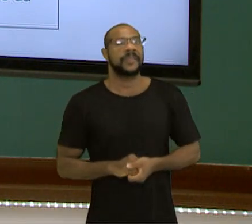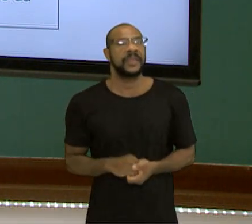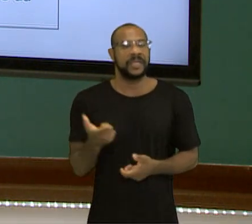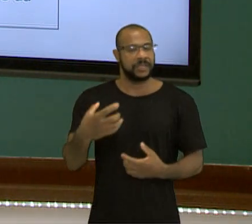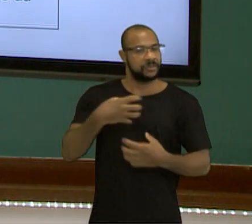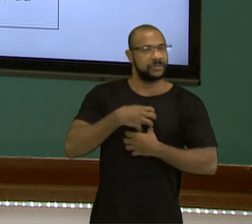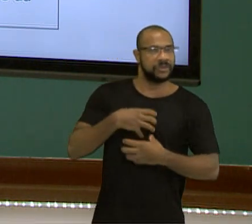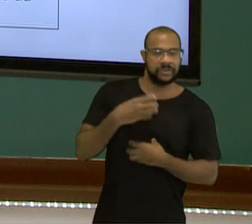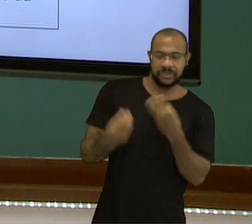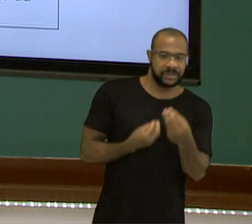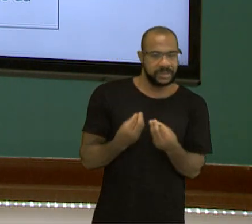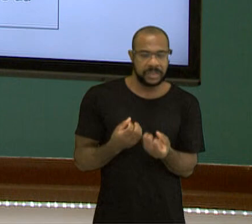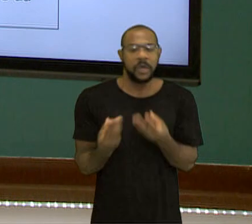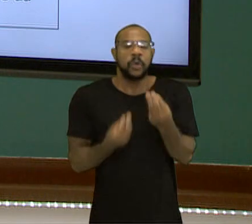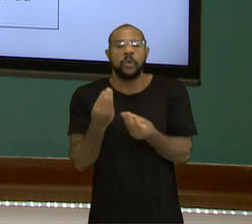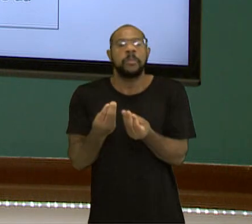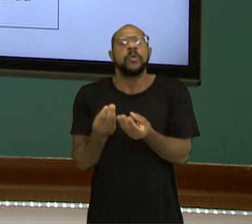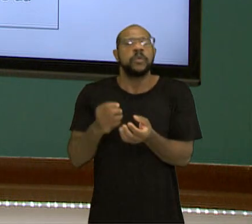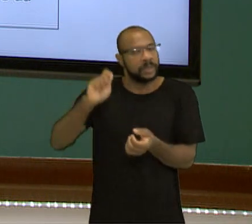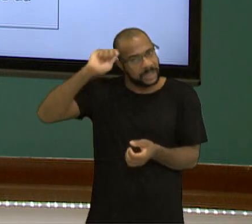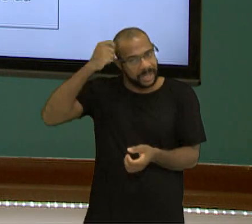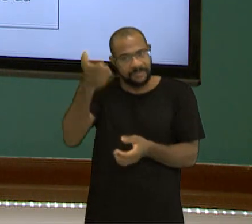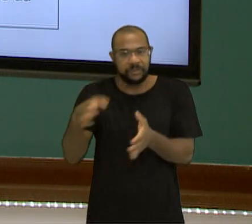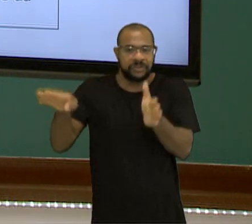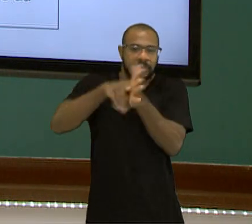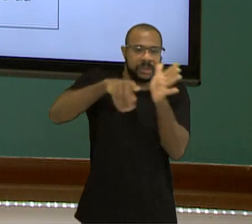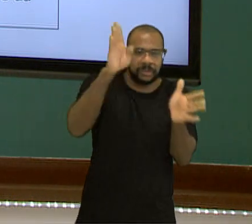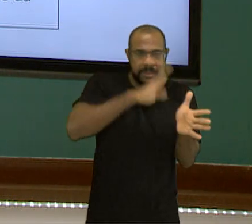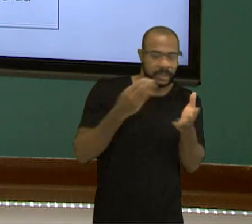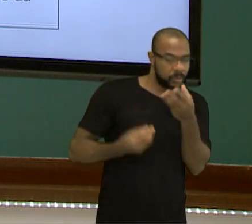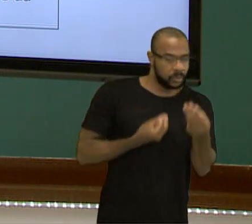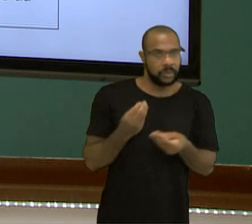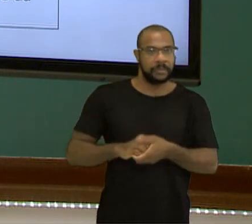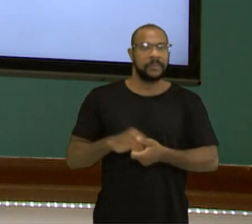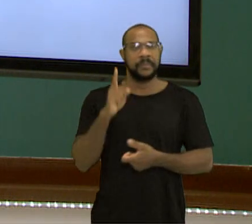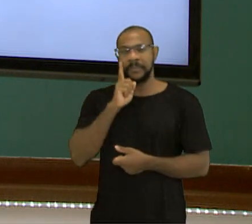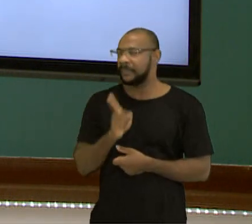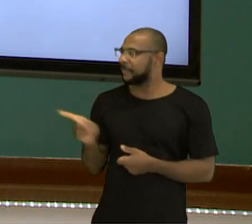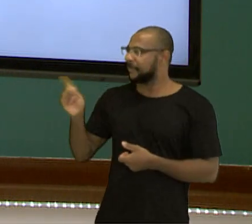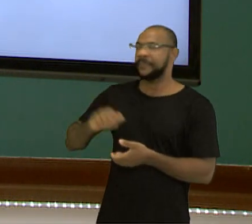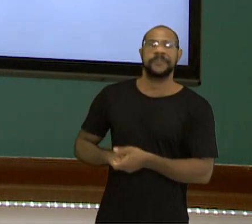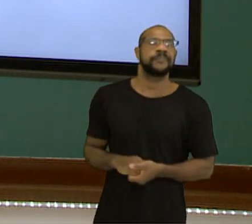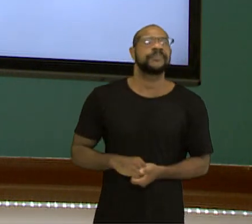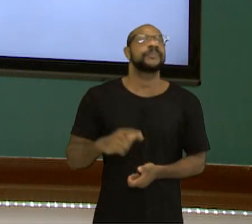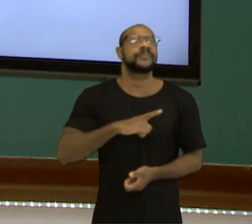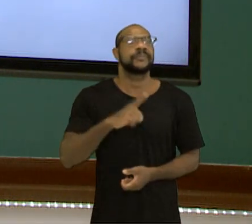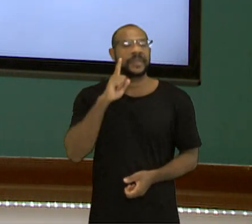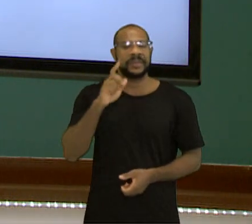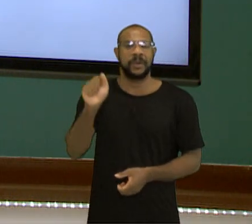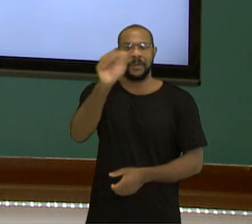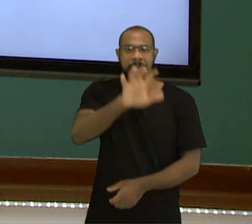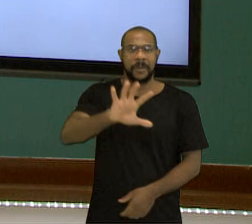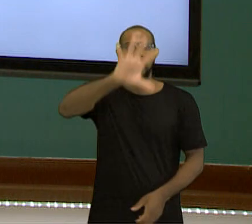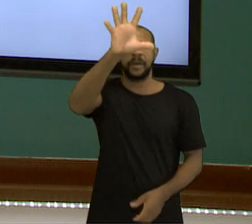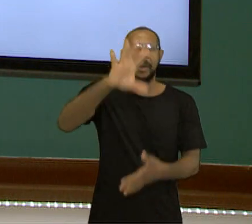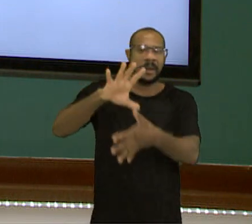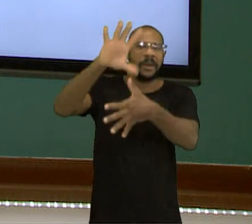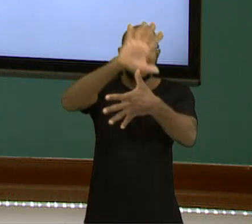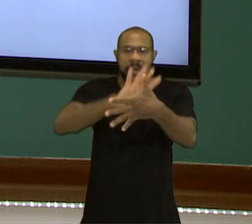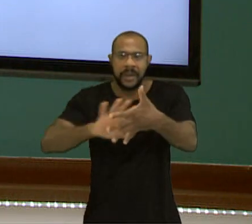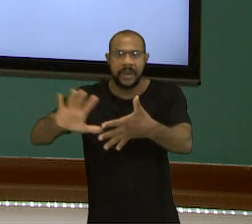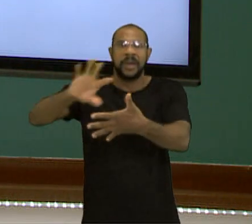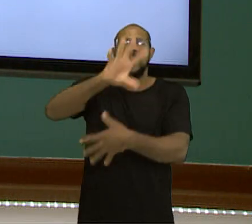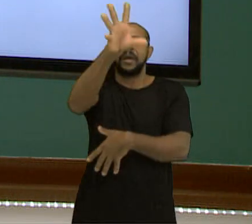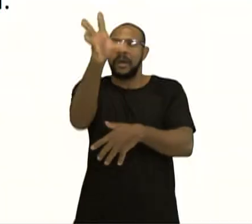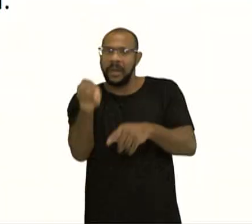forma com que os africanos chegaram aqui no Brasil para serem escravizados. Aqui nós temos um mapa do continente africano